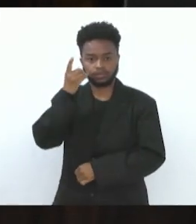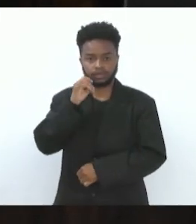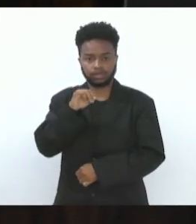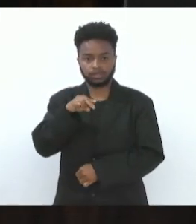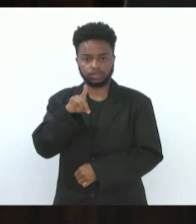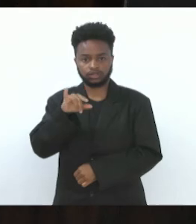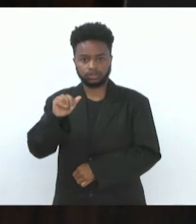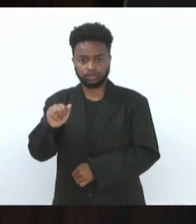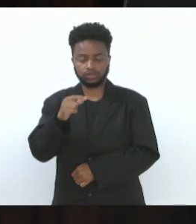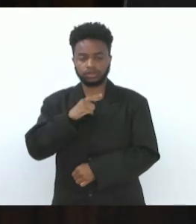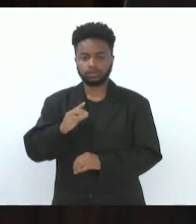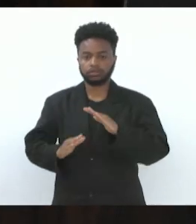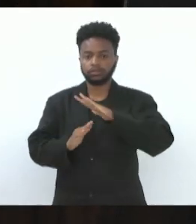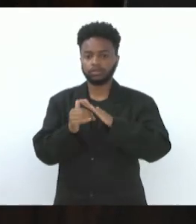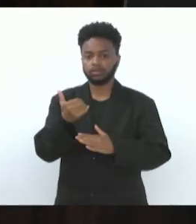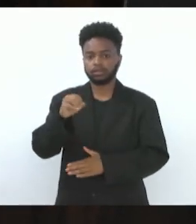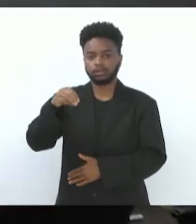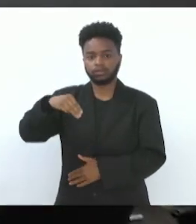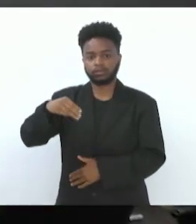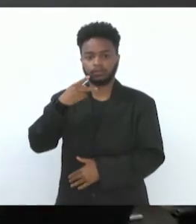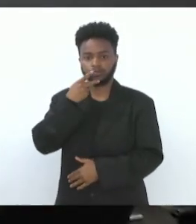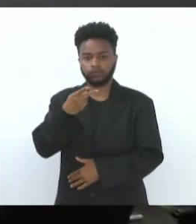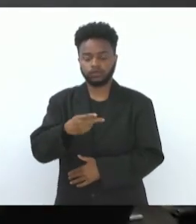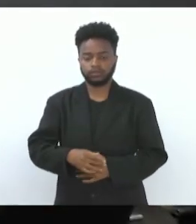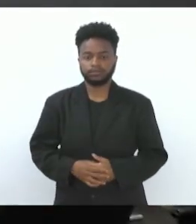Armelau, que dispõe de 10 minutos.